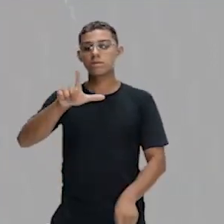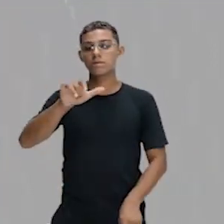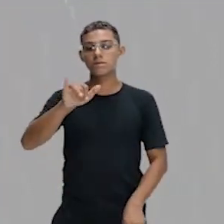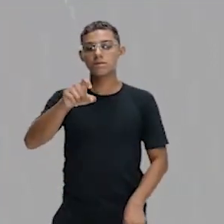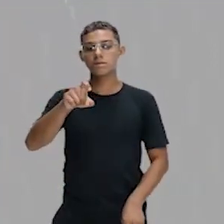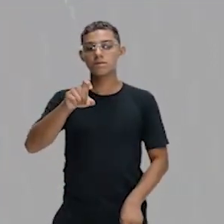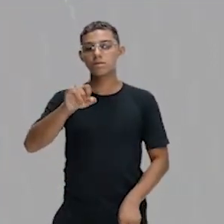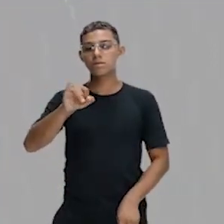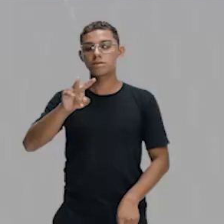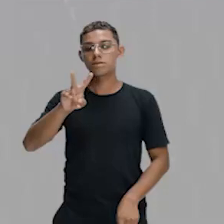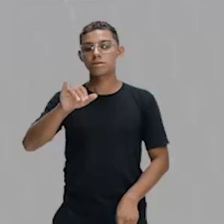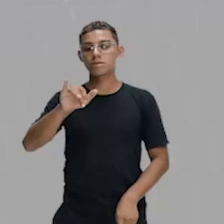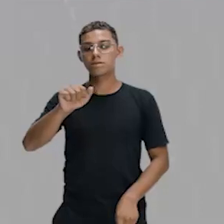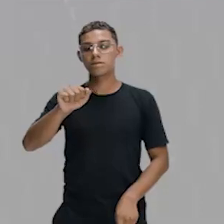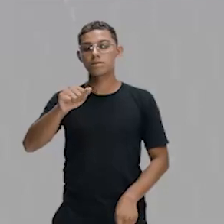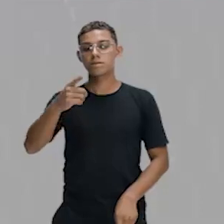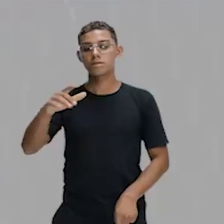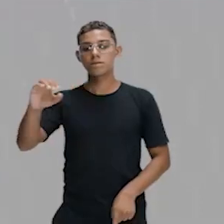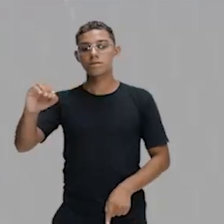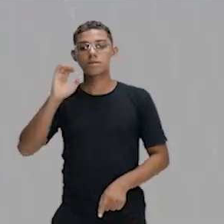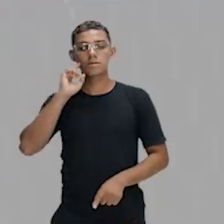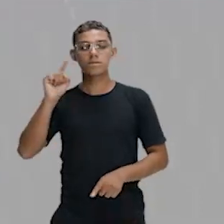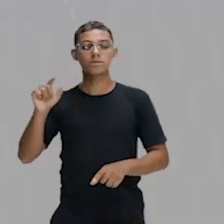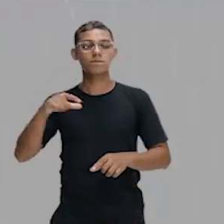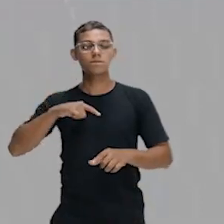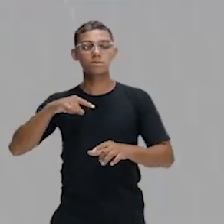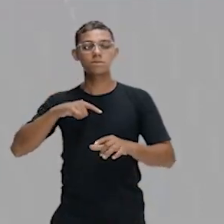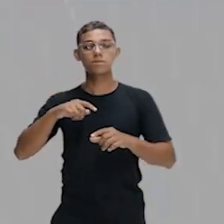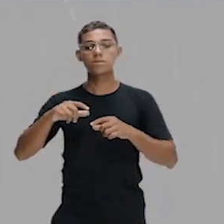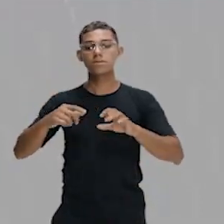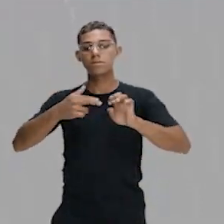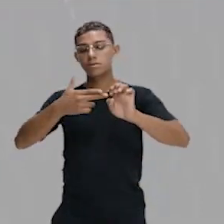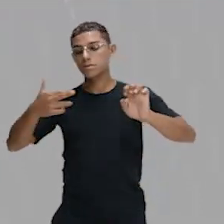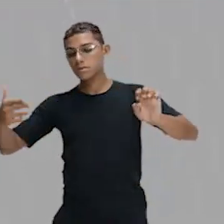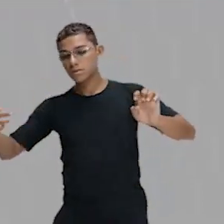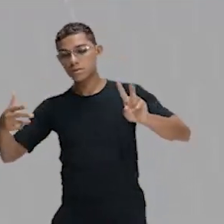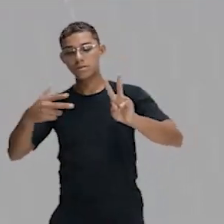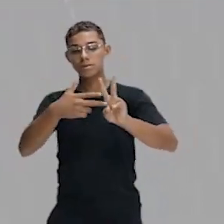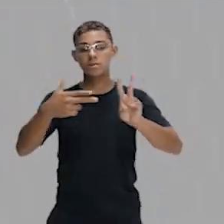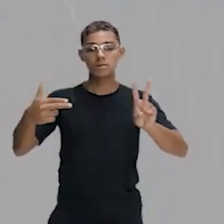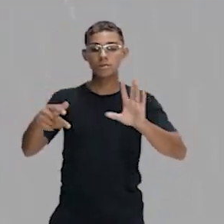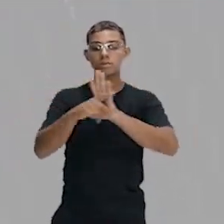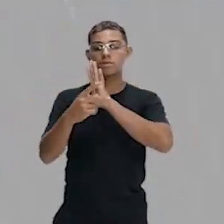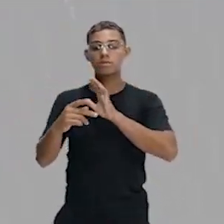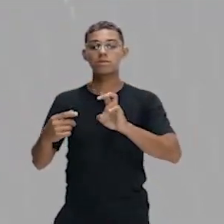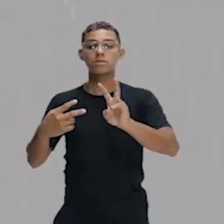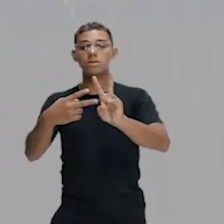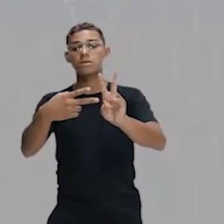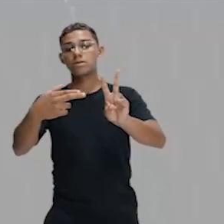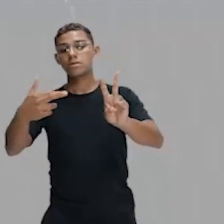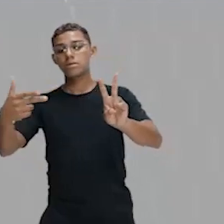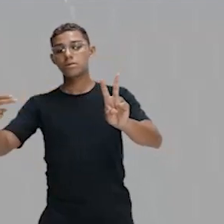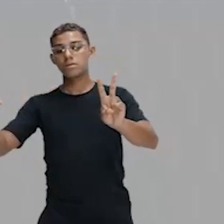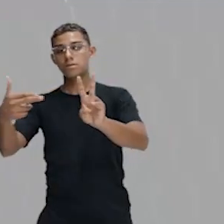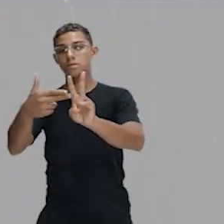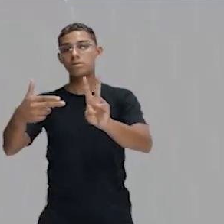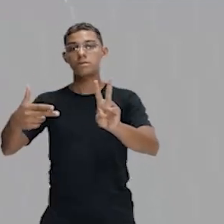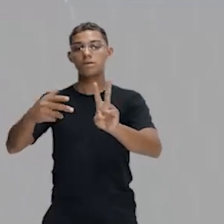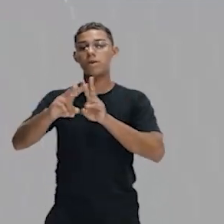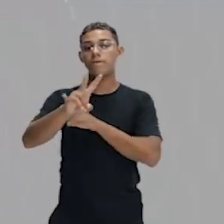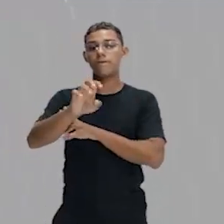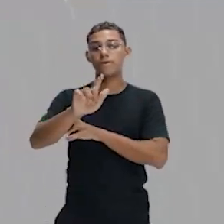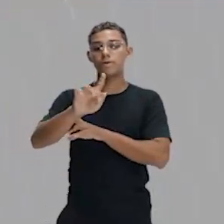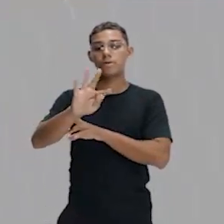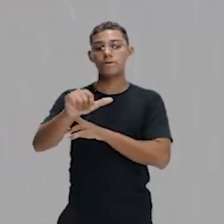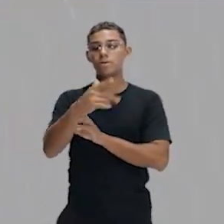quê? Quando você tira a vegetação, o solo vai ficar mais exposto às chuvas. A chuva, ela lava o solo,